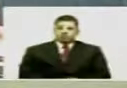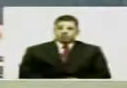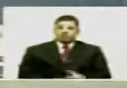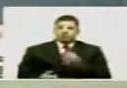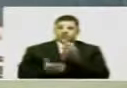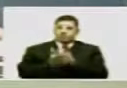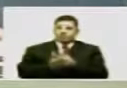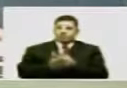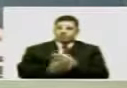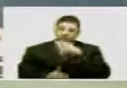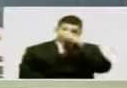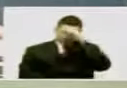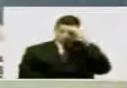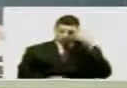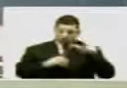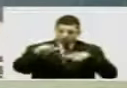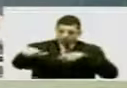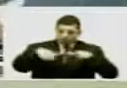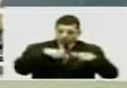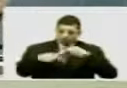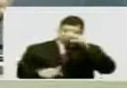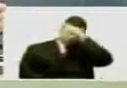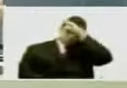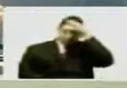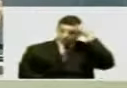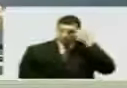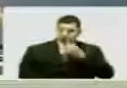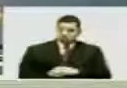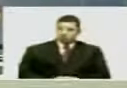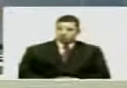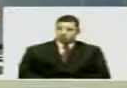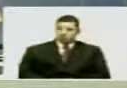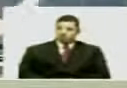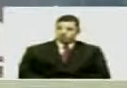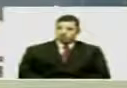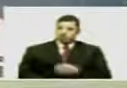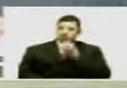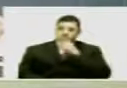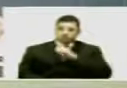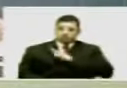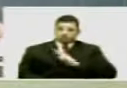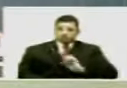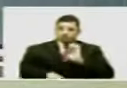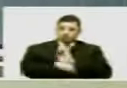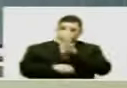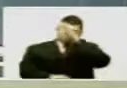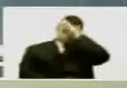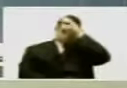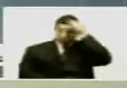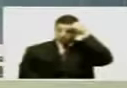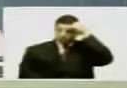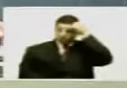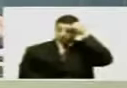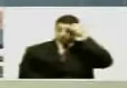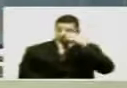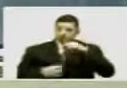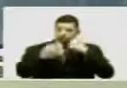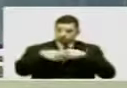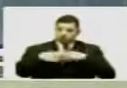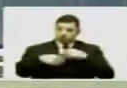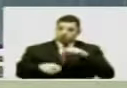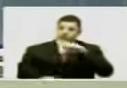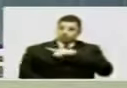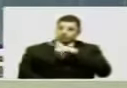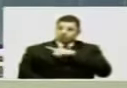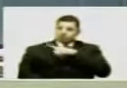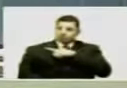ser pago pelo suor do trabalhador amazonense. O governo do estado do Amazonas precisa